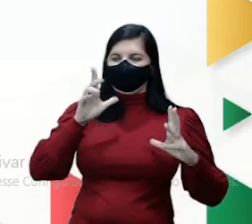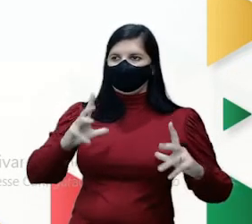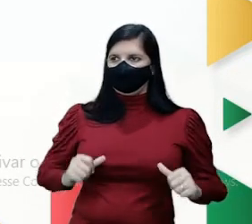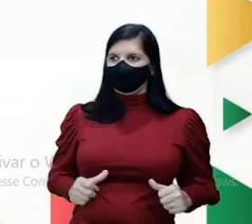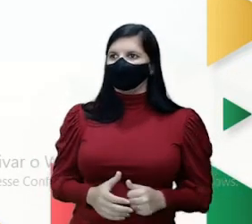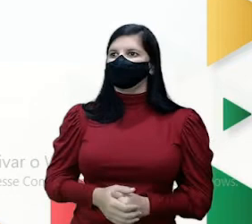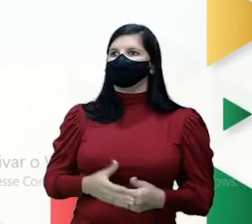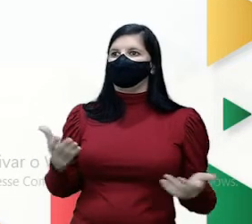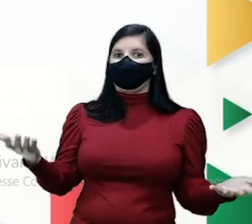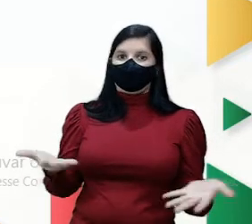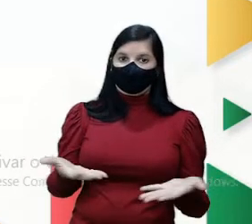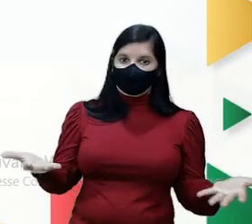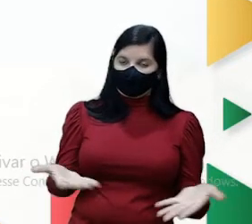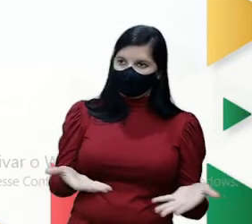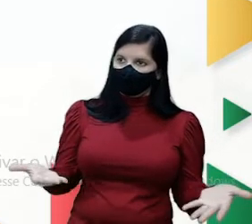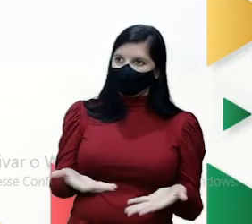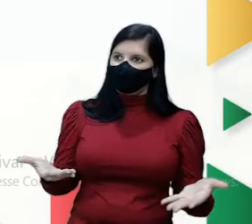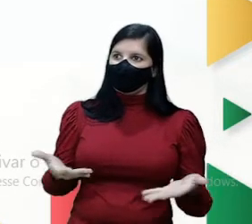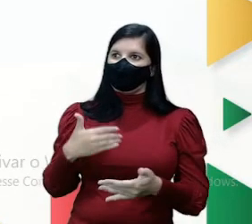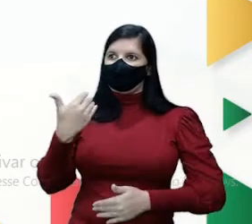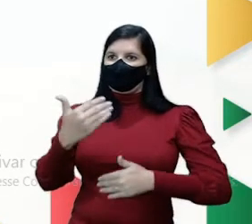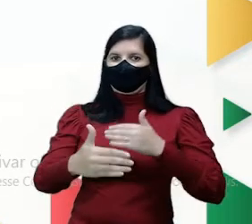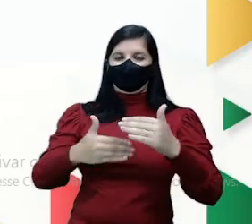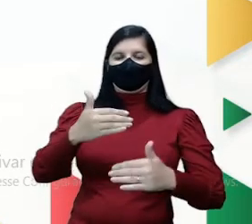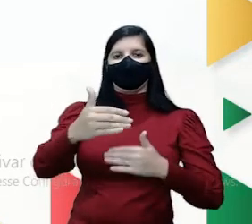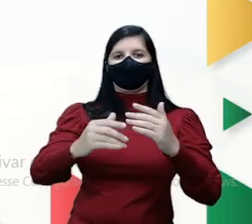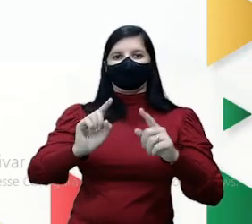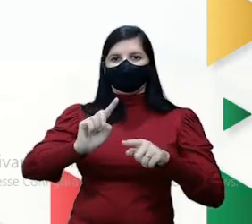próximo processo a gente chama de